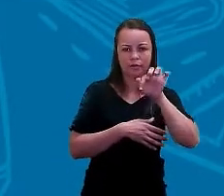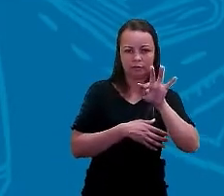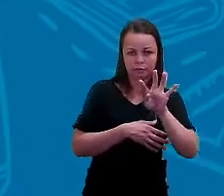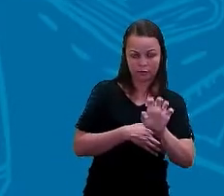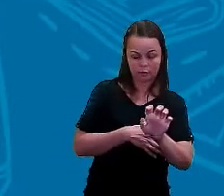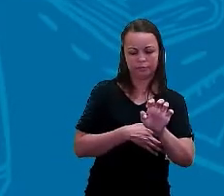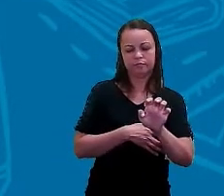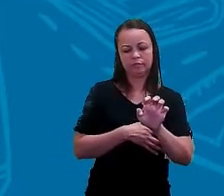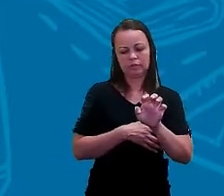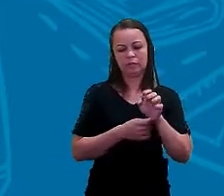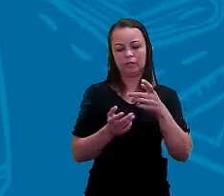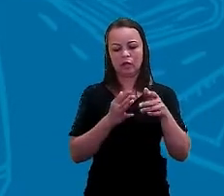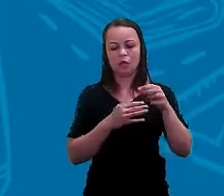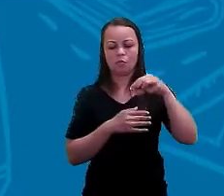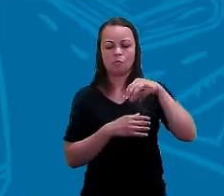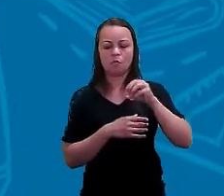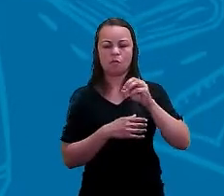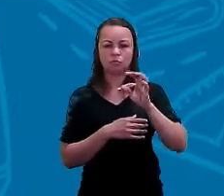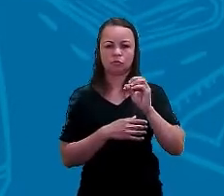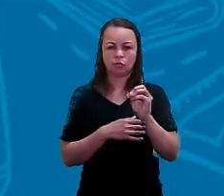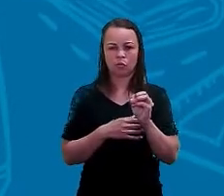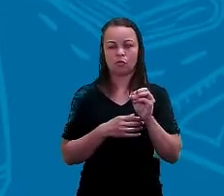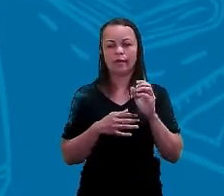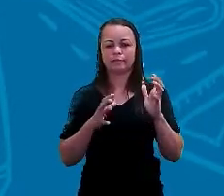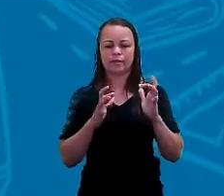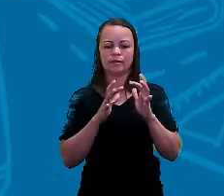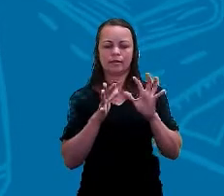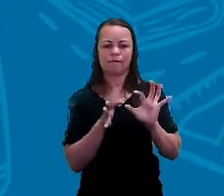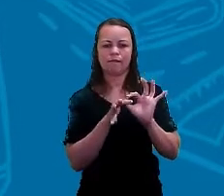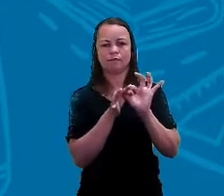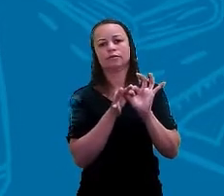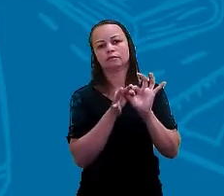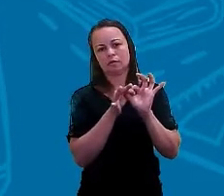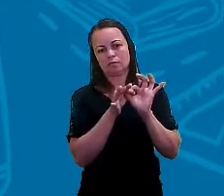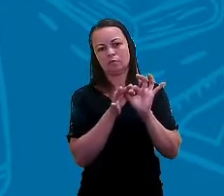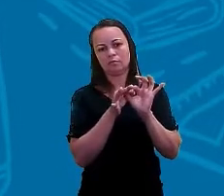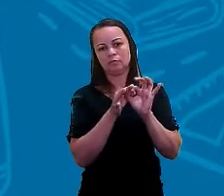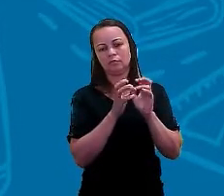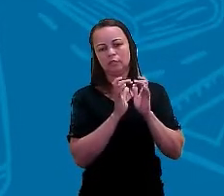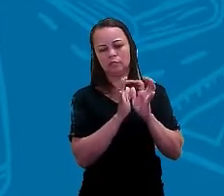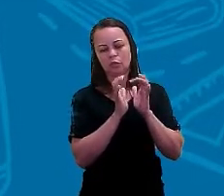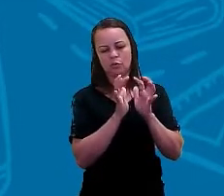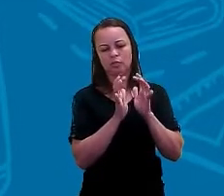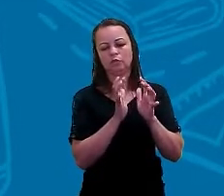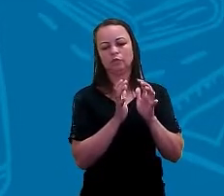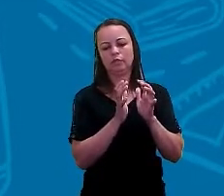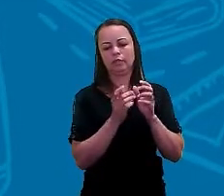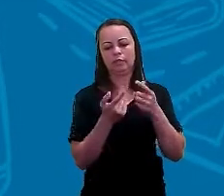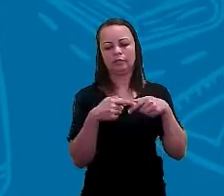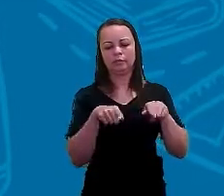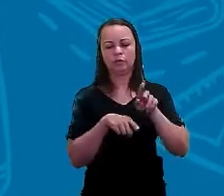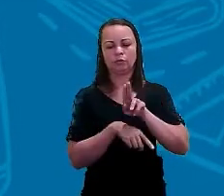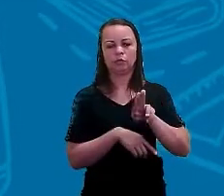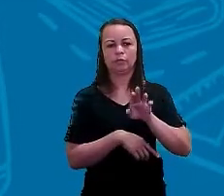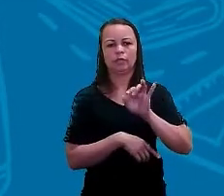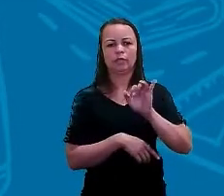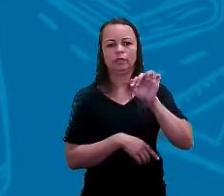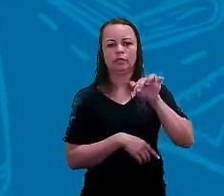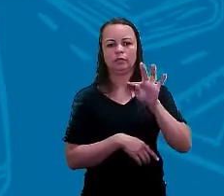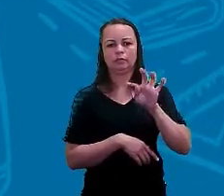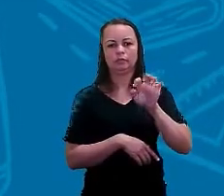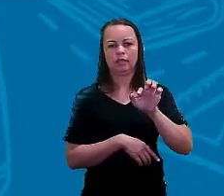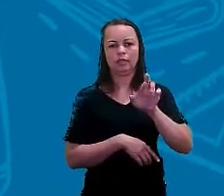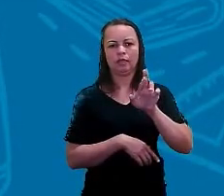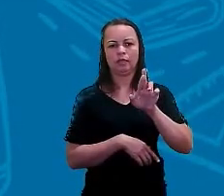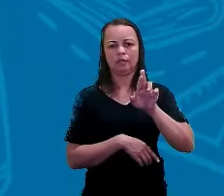sensorial para neurônio motor, essa ligação que está tendo de neurônio para neurônio, a gente chama de interneurais. Ficou isso bem amarradinho,